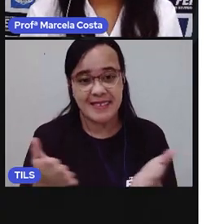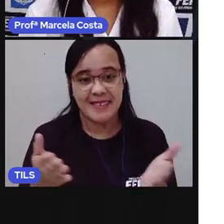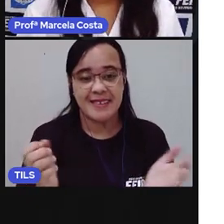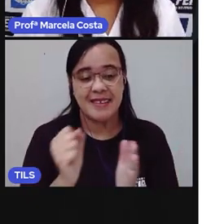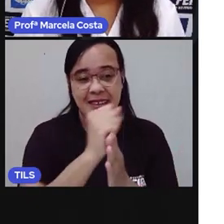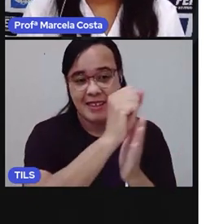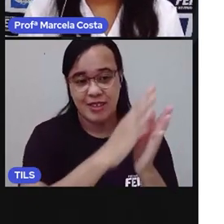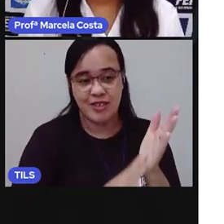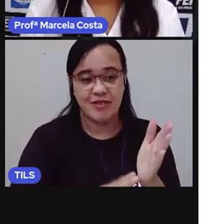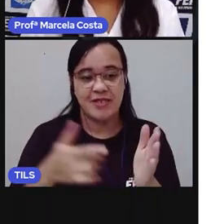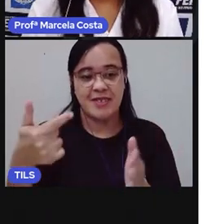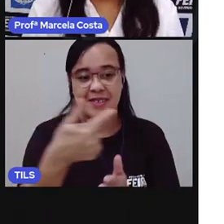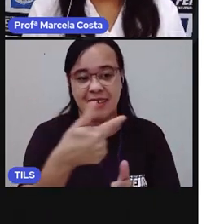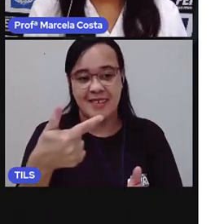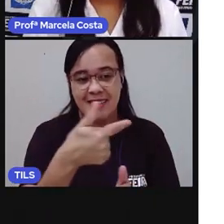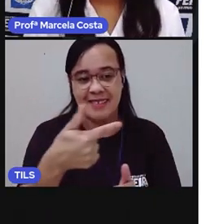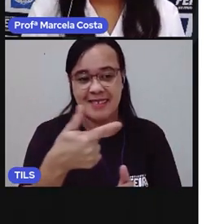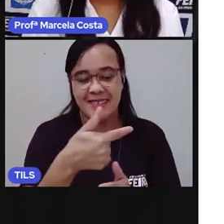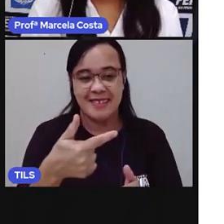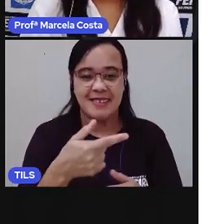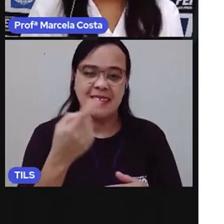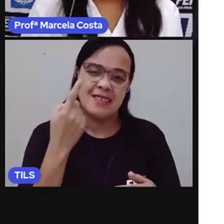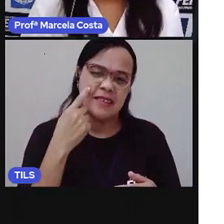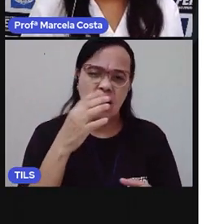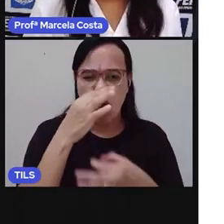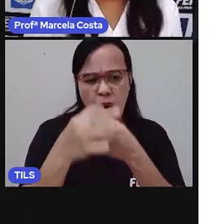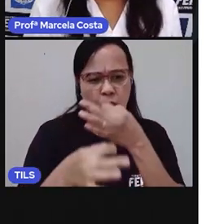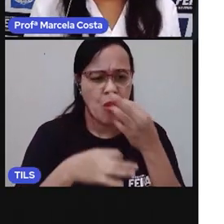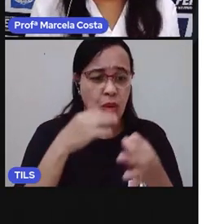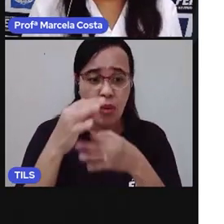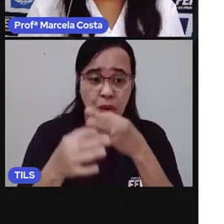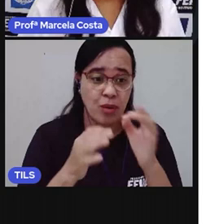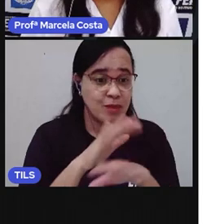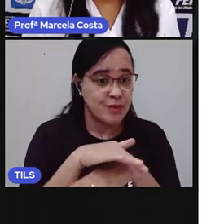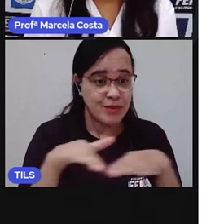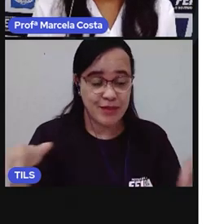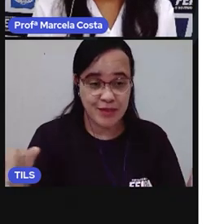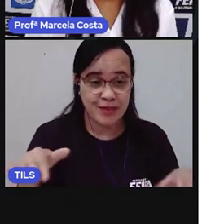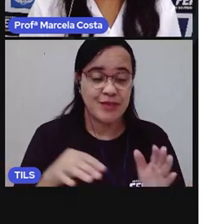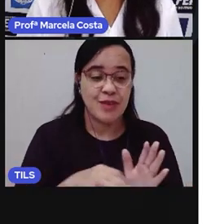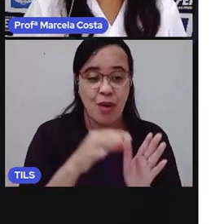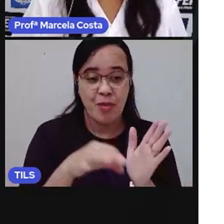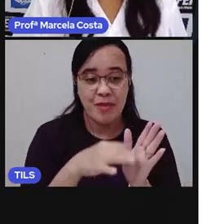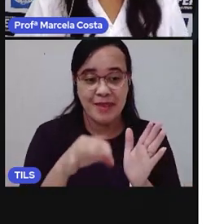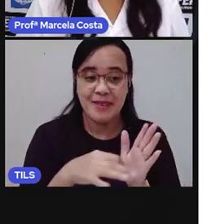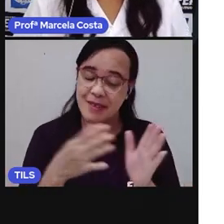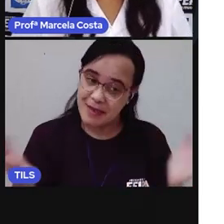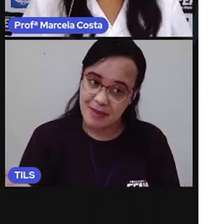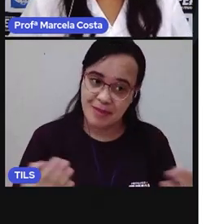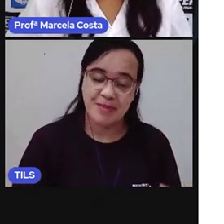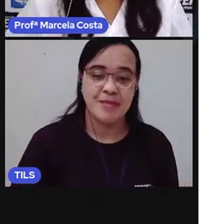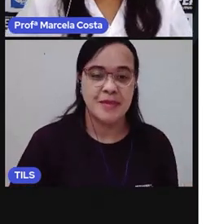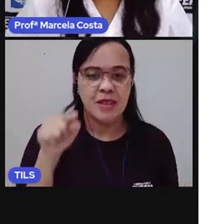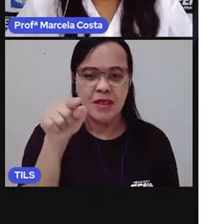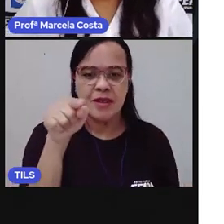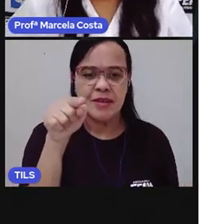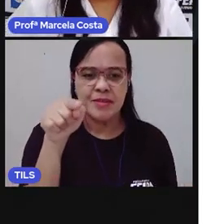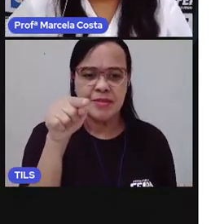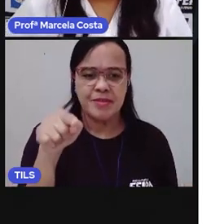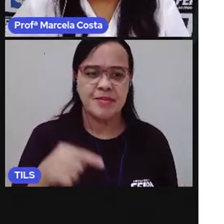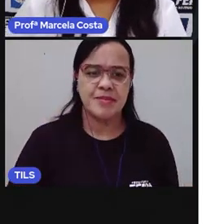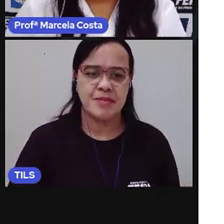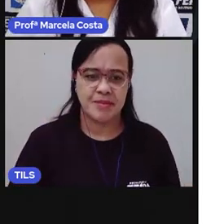para segunda atividade uma sugestão comprimento das tarefas o bolo